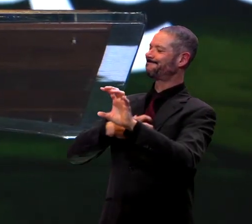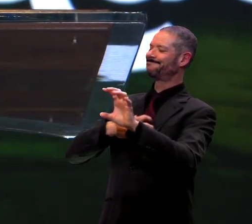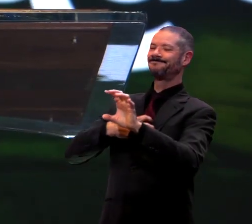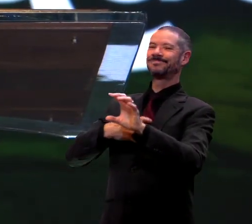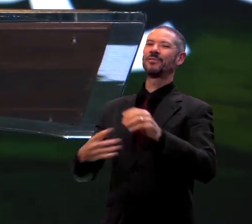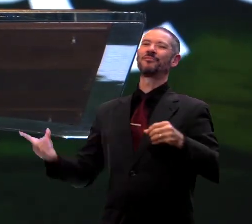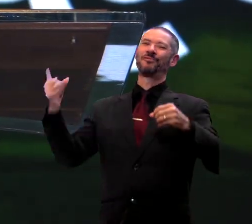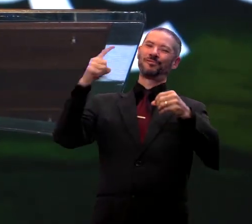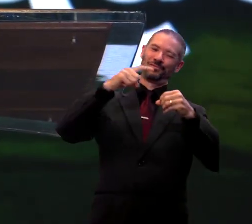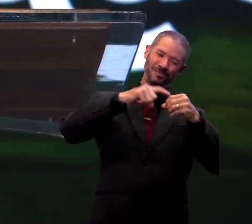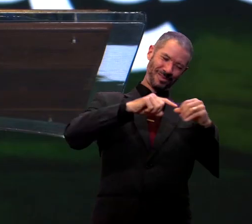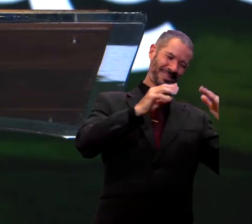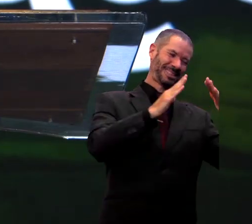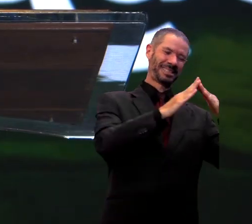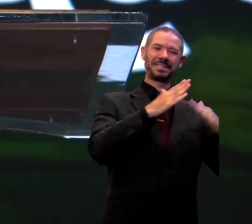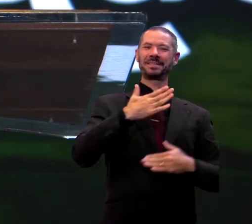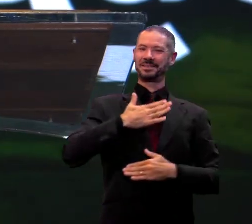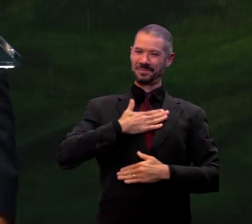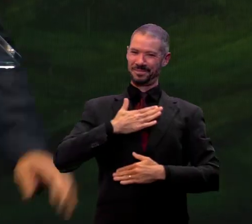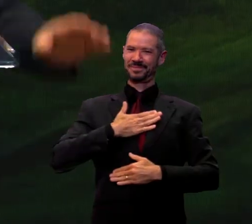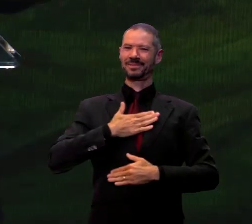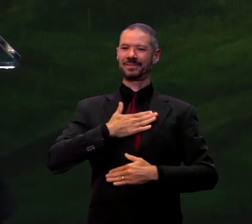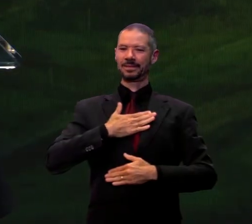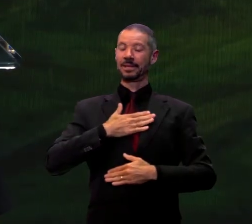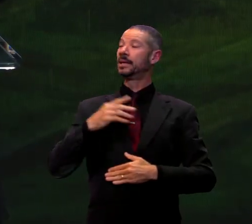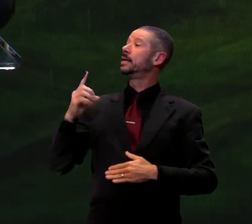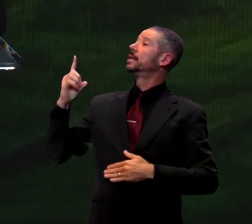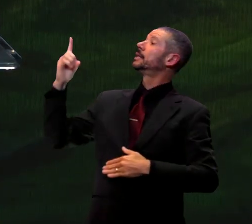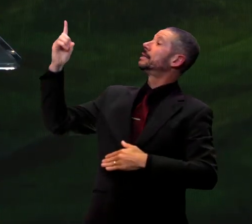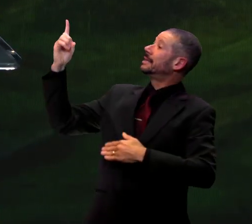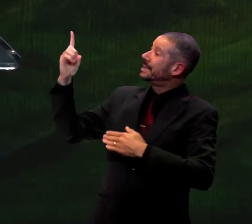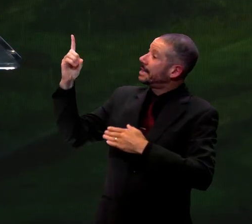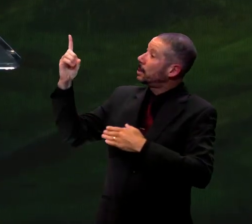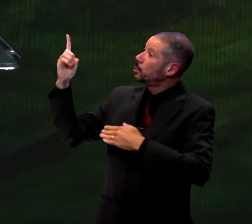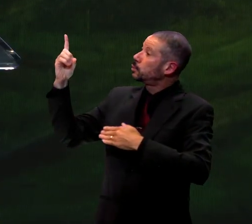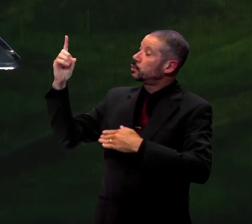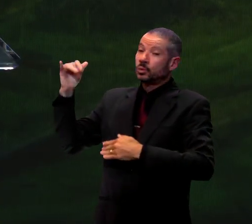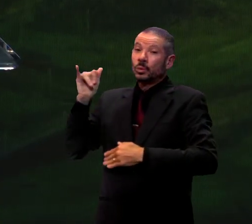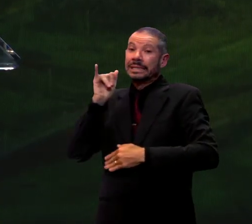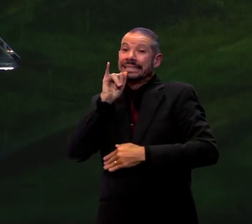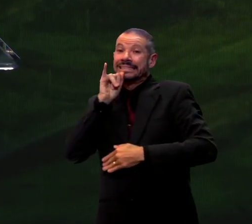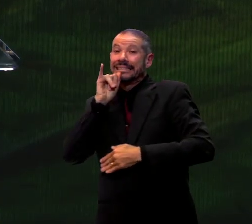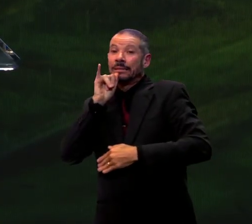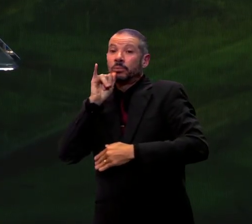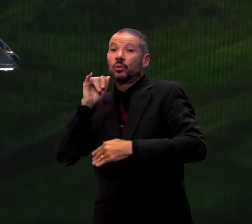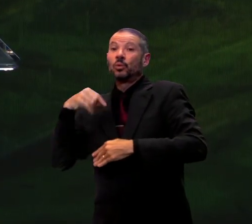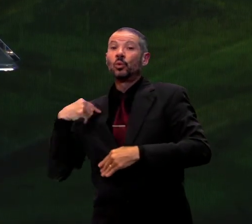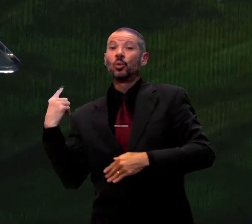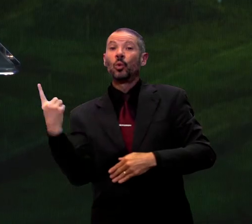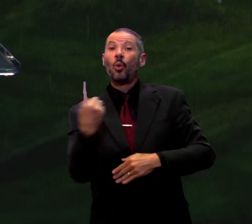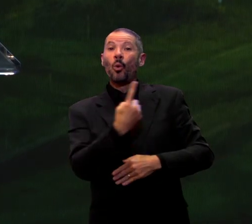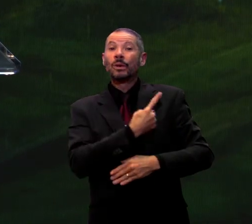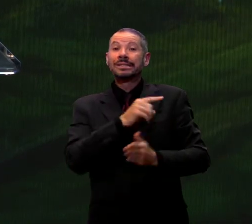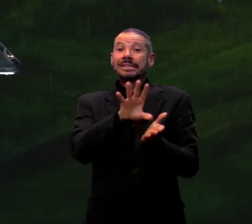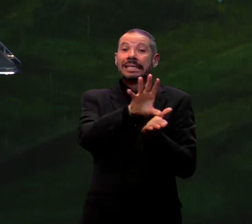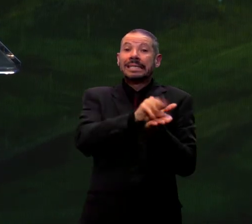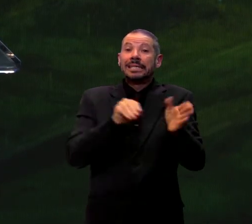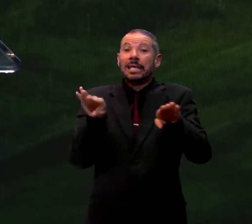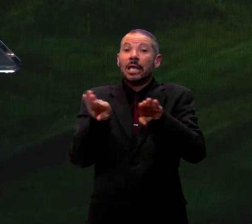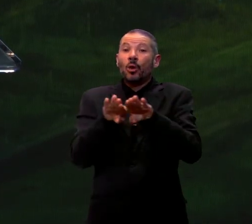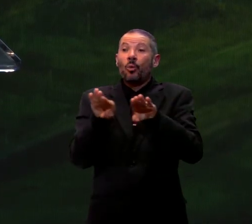pude voltar para minha casa. Deus espera isso de mim e de você. Vencer a omissão